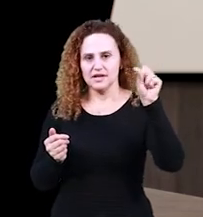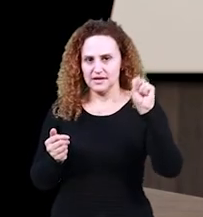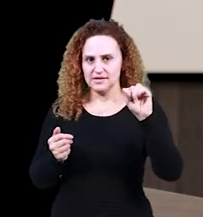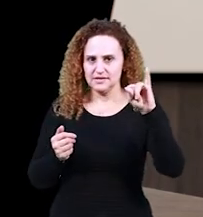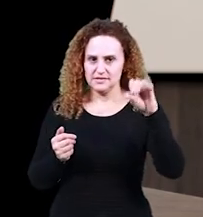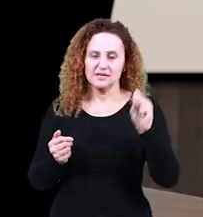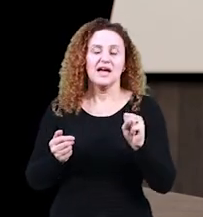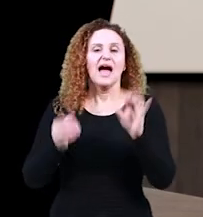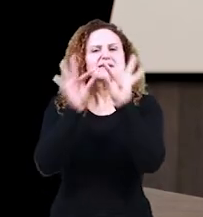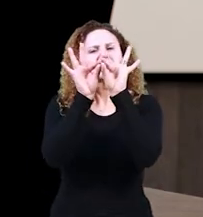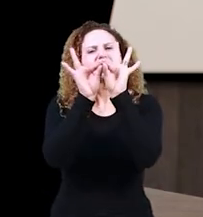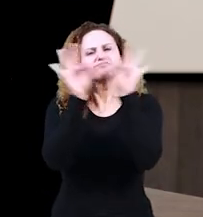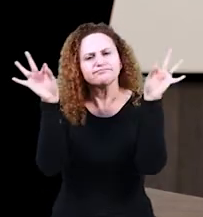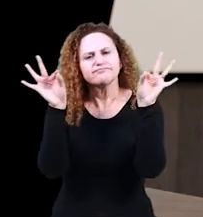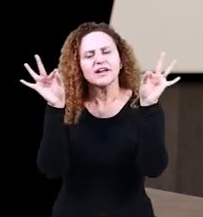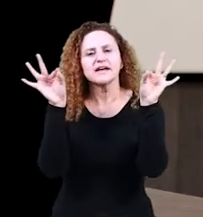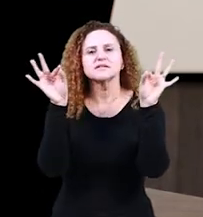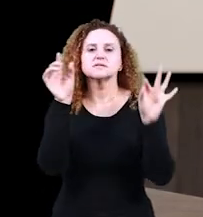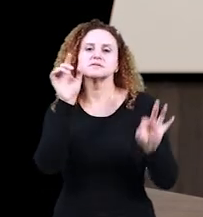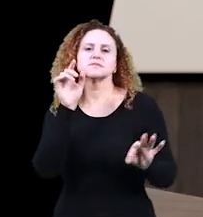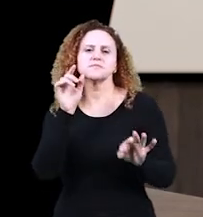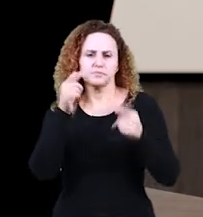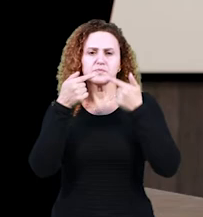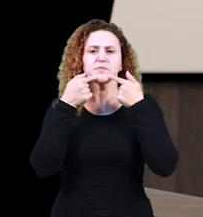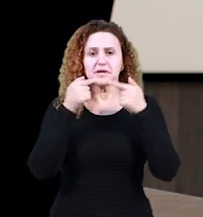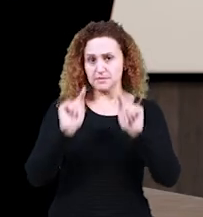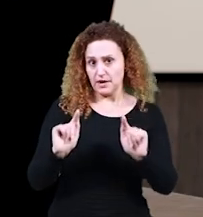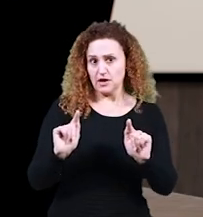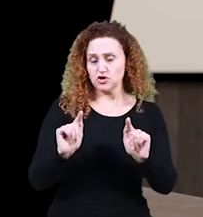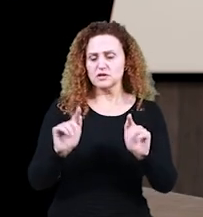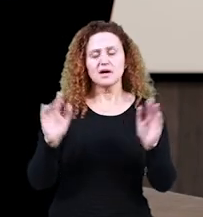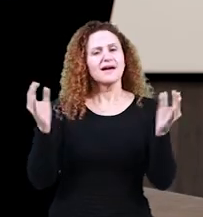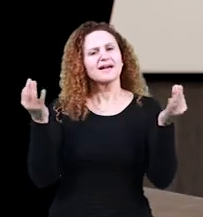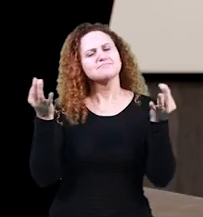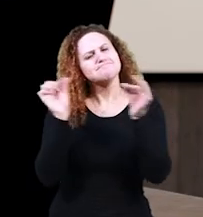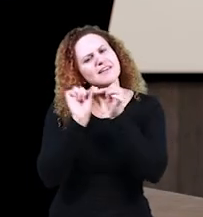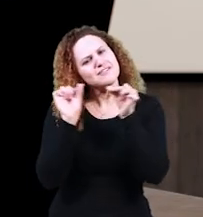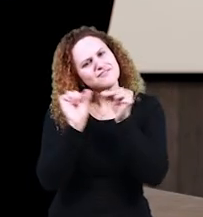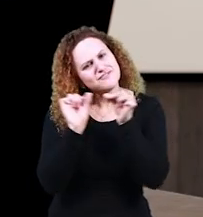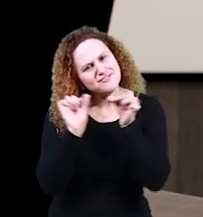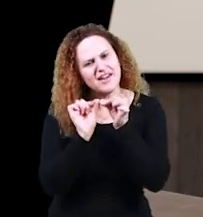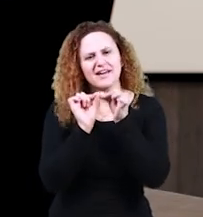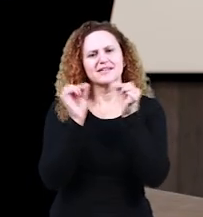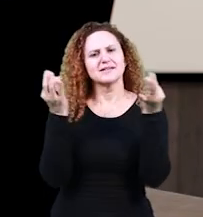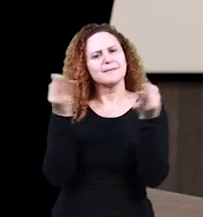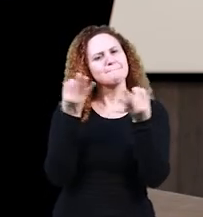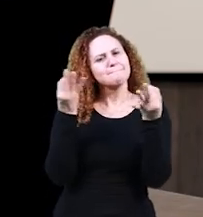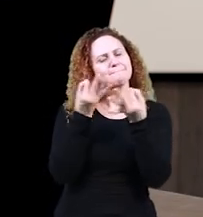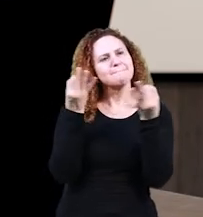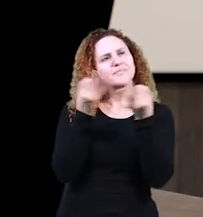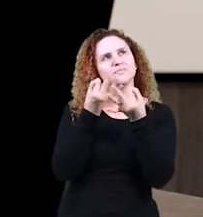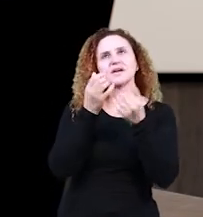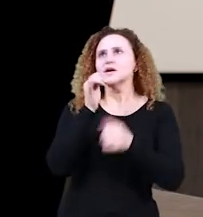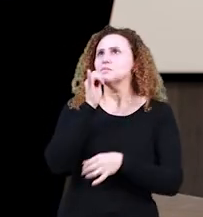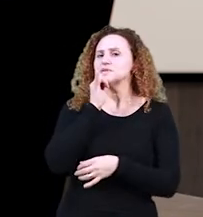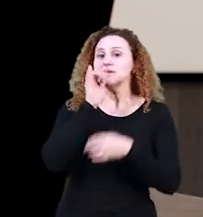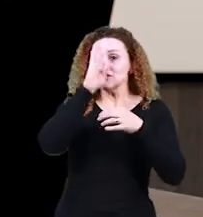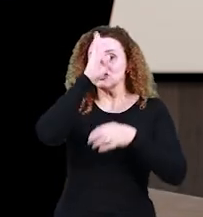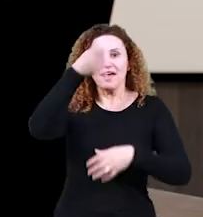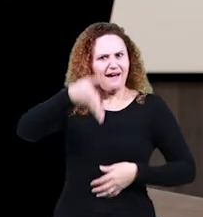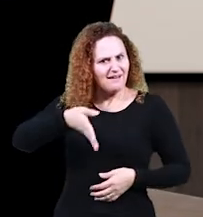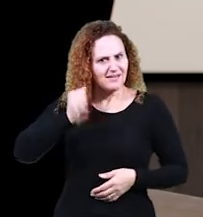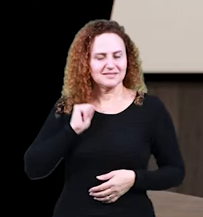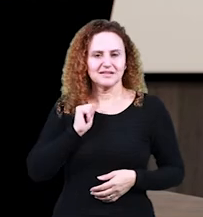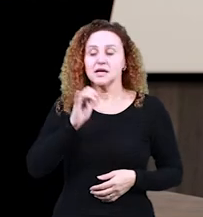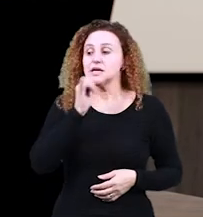gramaticais são aquelas bem formadas em oposição às mal formadas né mas um exemplo prático quando eu digo